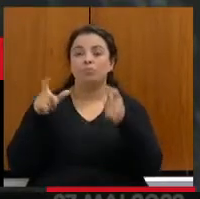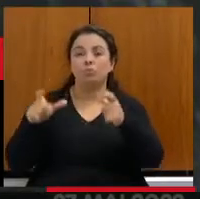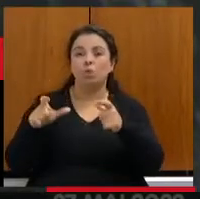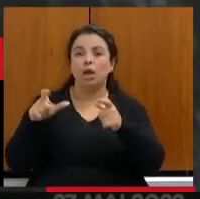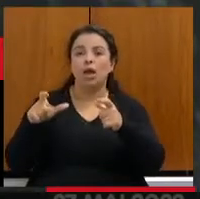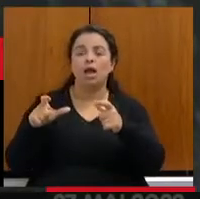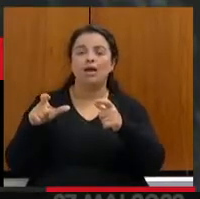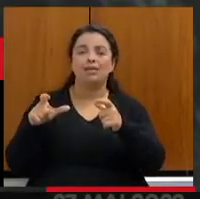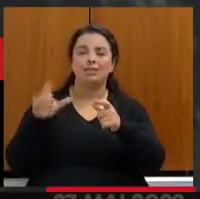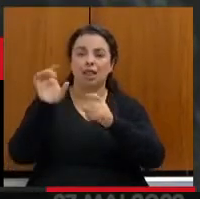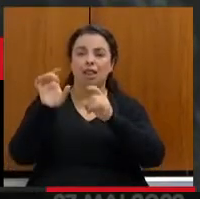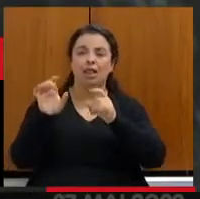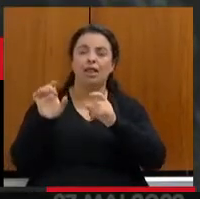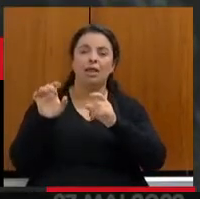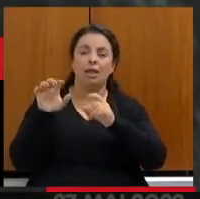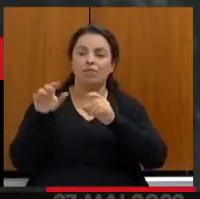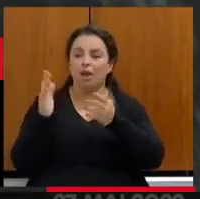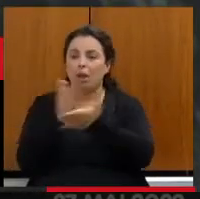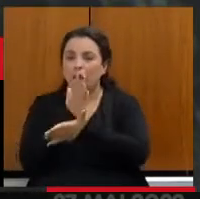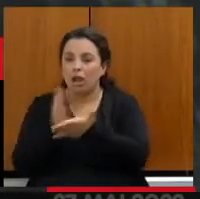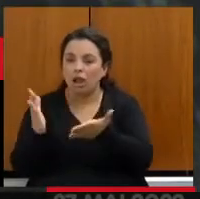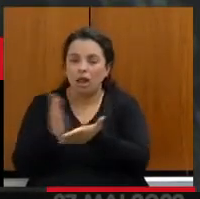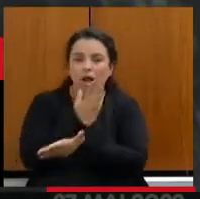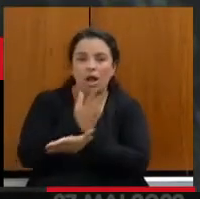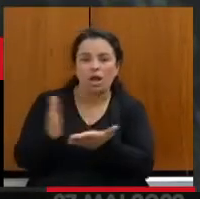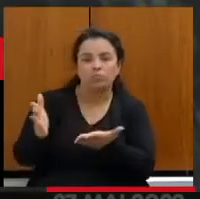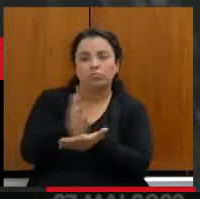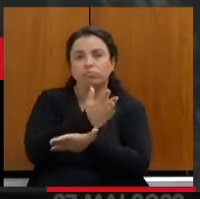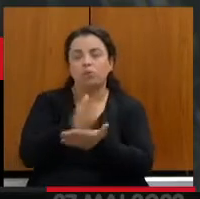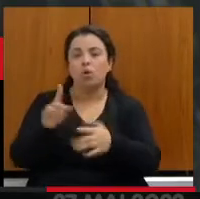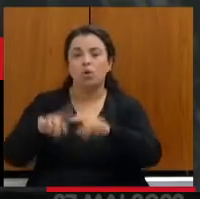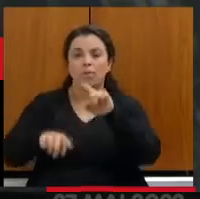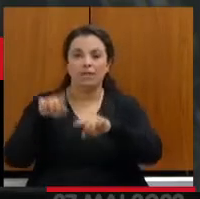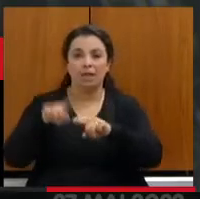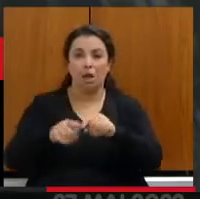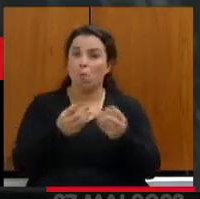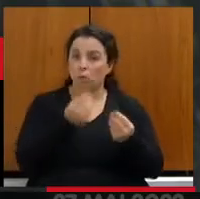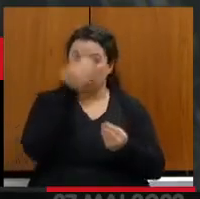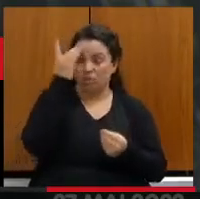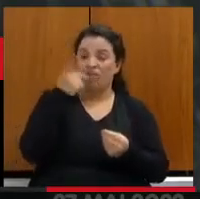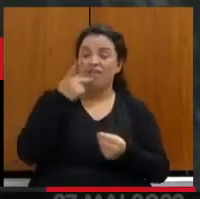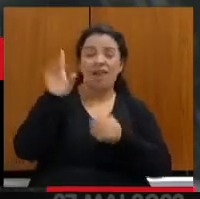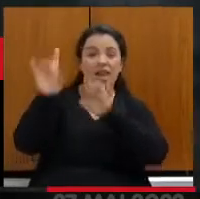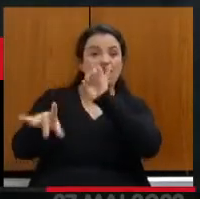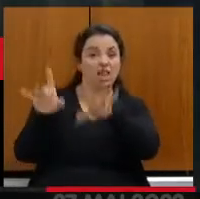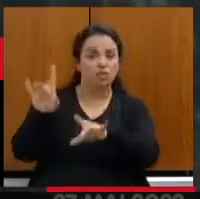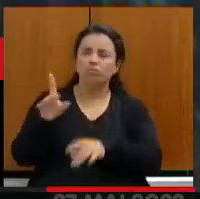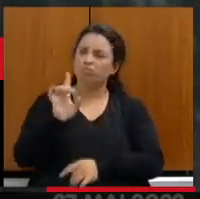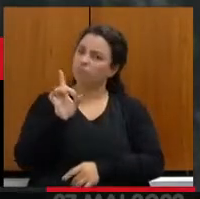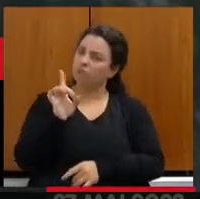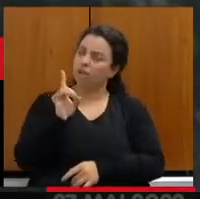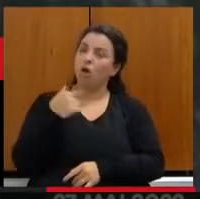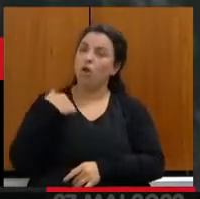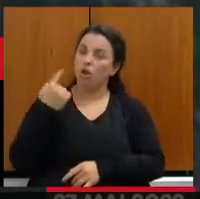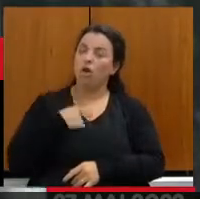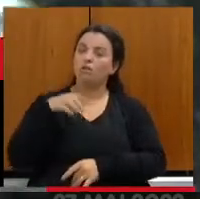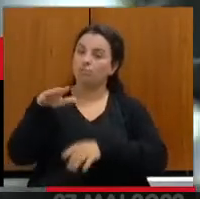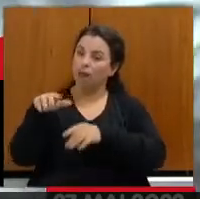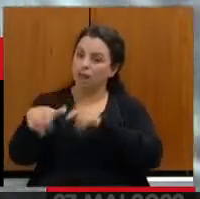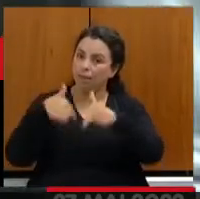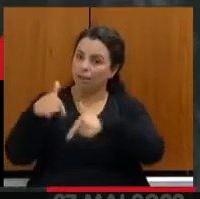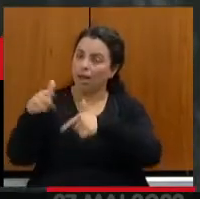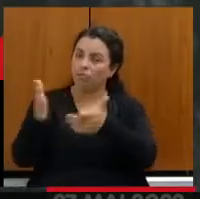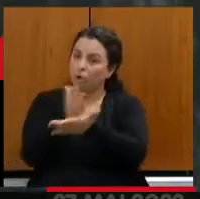muitos acham que é lixo e nós trabalhamos com materiais recicláveis de ontem nós tiramos o sustento das nossas casas